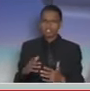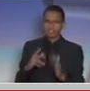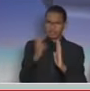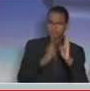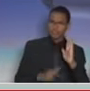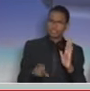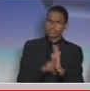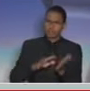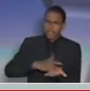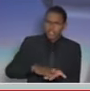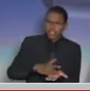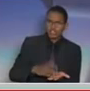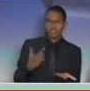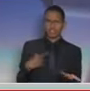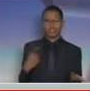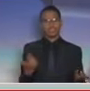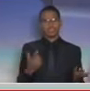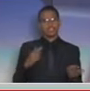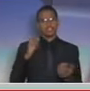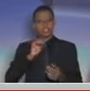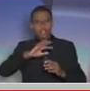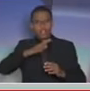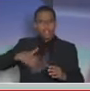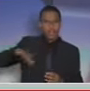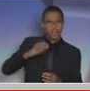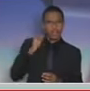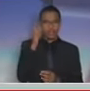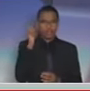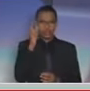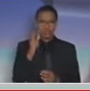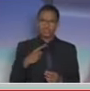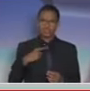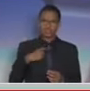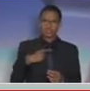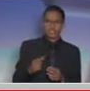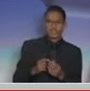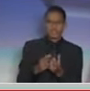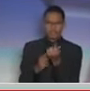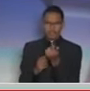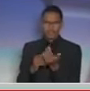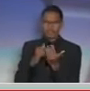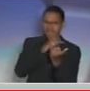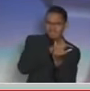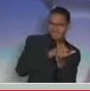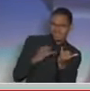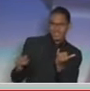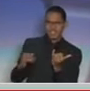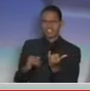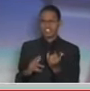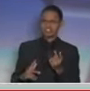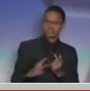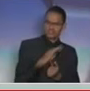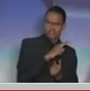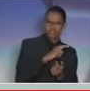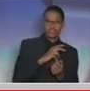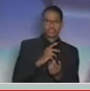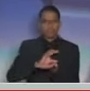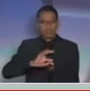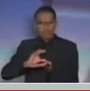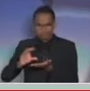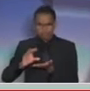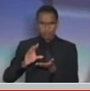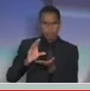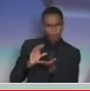Ele cortou só na área da cultura quase metade do orçamento, ele desmontou, está desmontando toda a cultura da